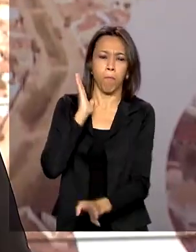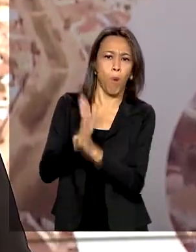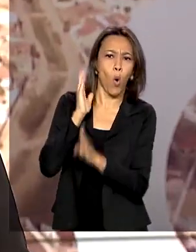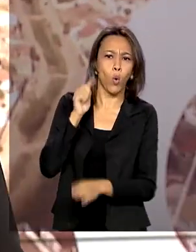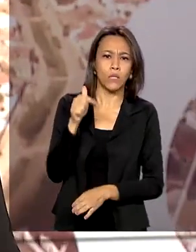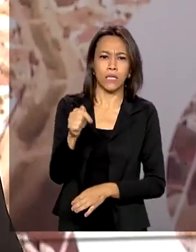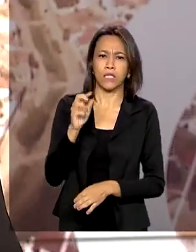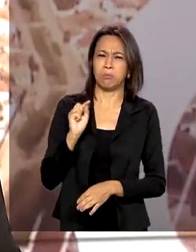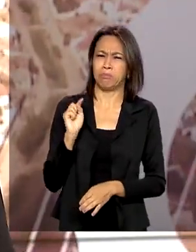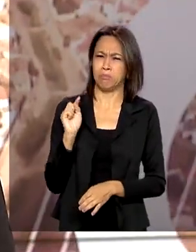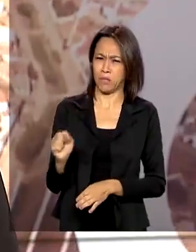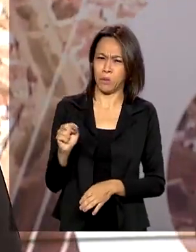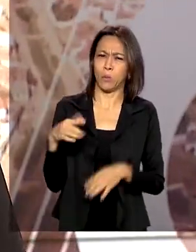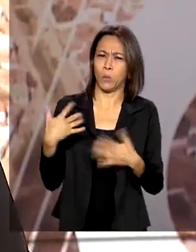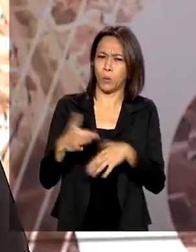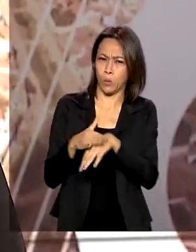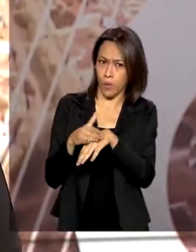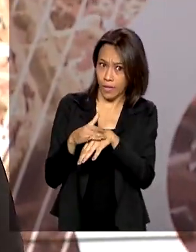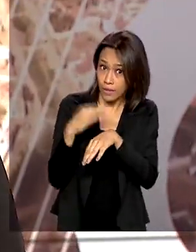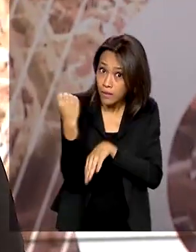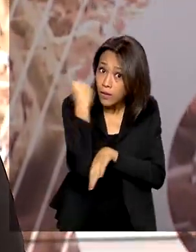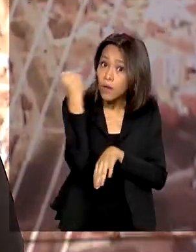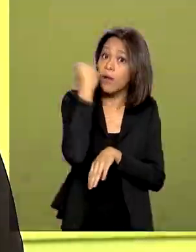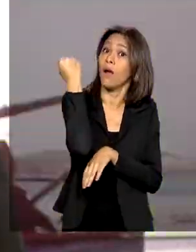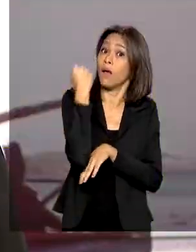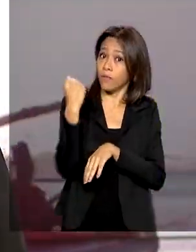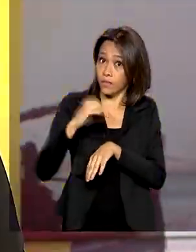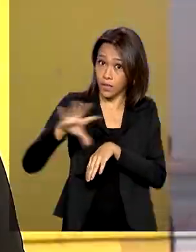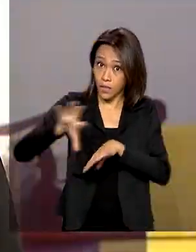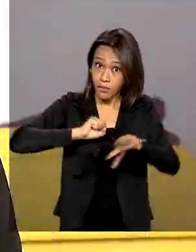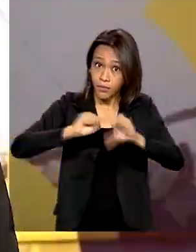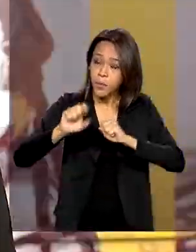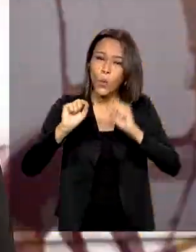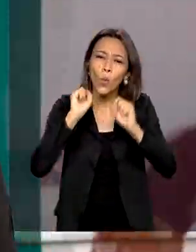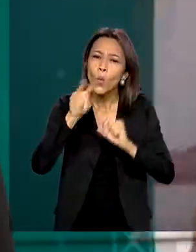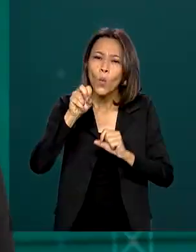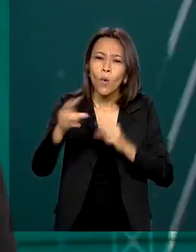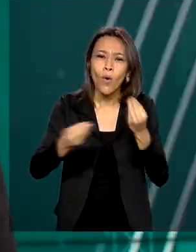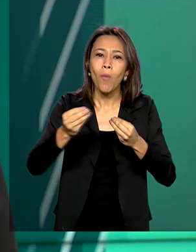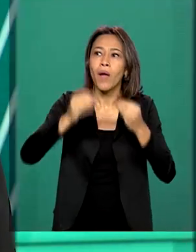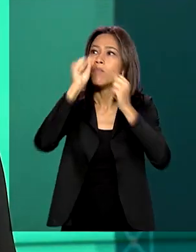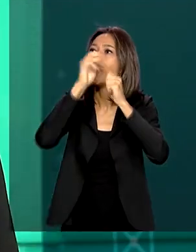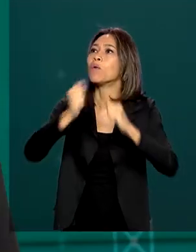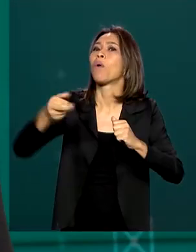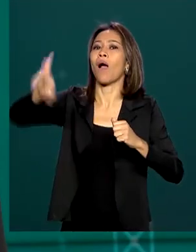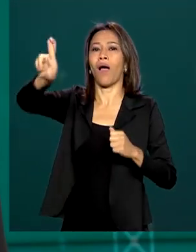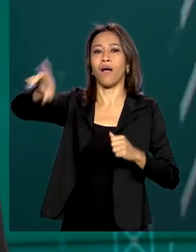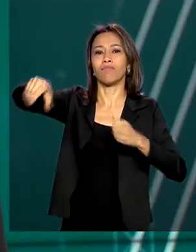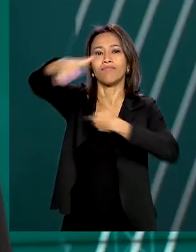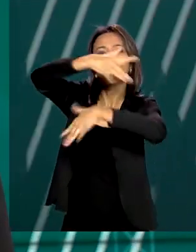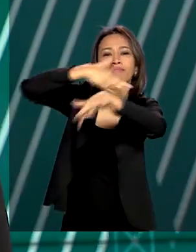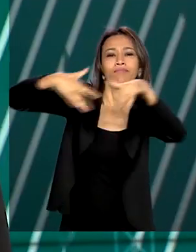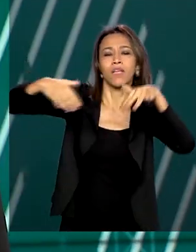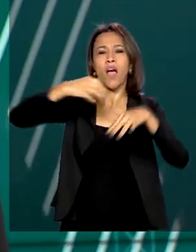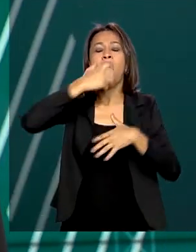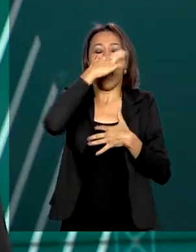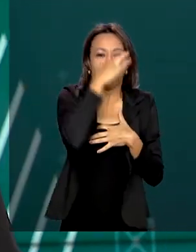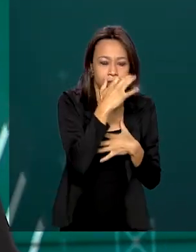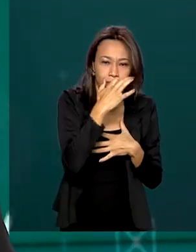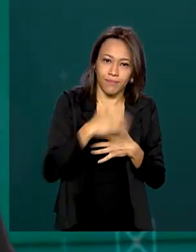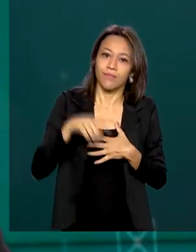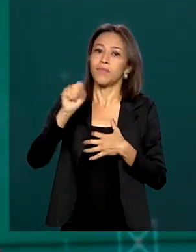da doença. O sarampo é uma doença grave e a transmissão do vírus ocorre por via aérea, ao tossir, por exemplo, espirrar